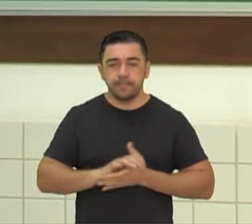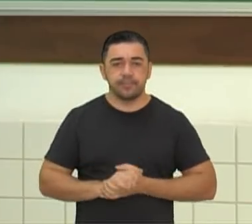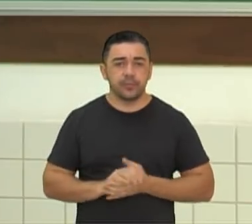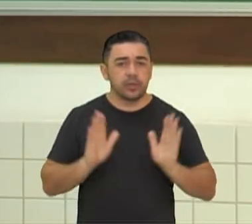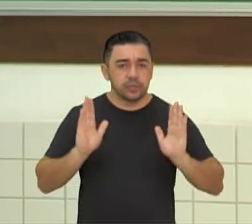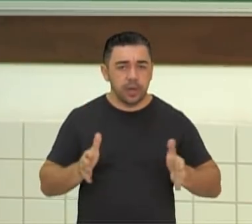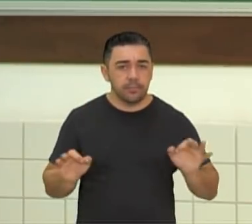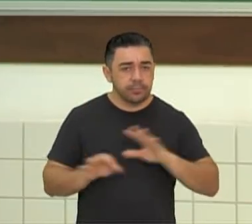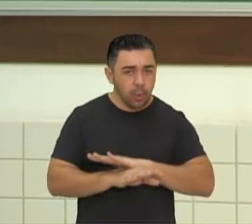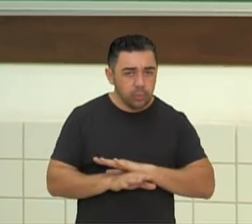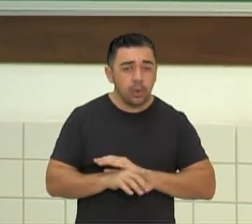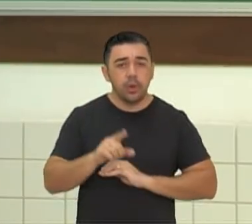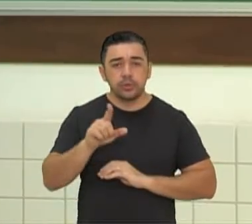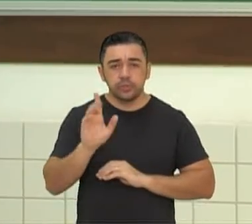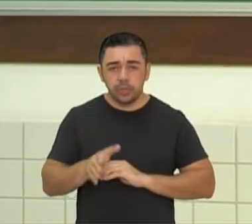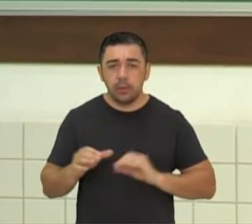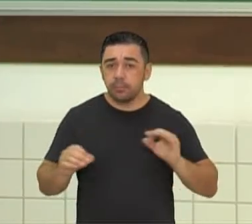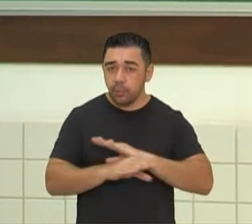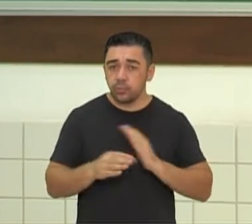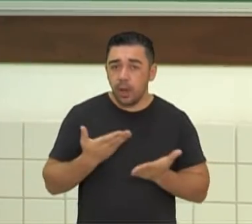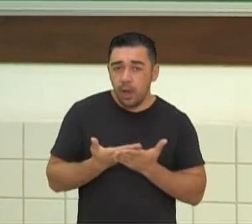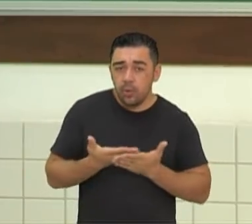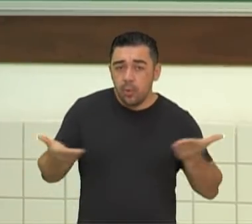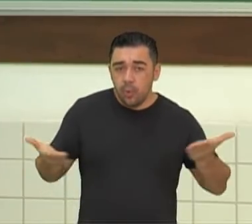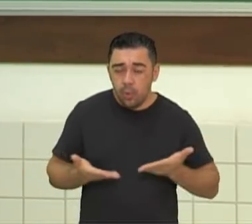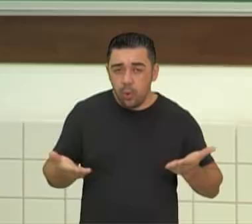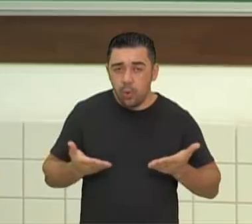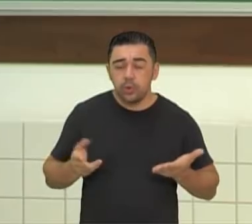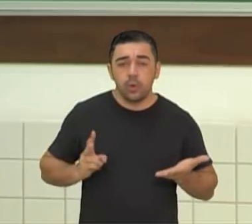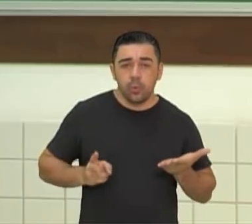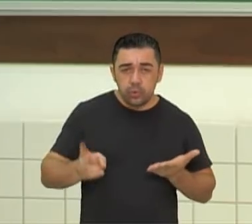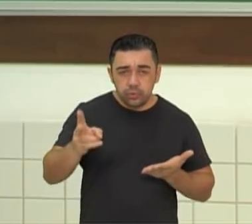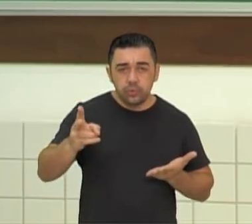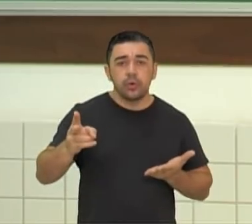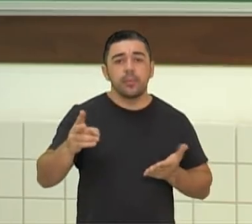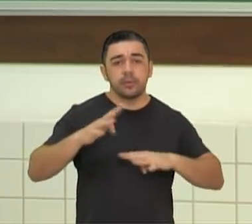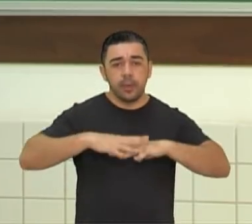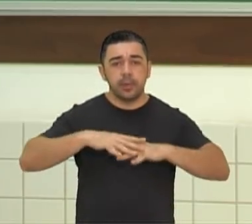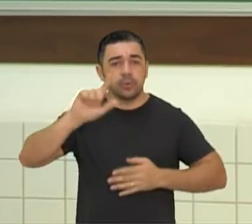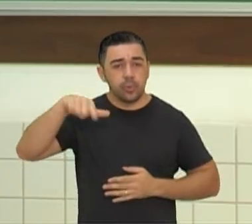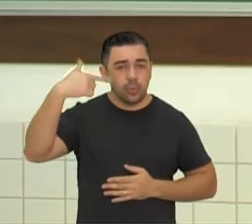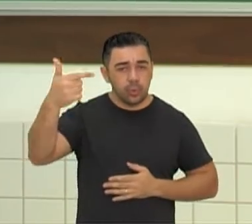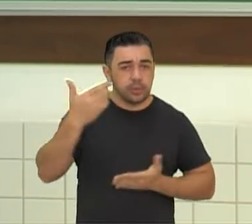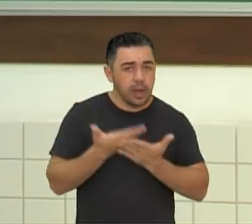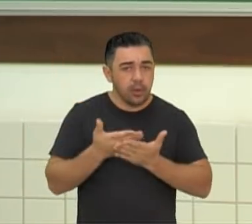Posto isso, nós concluímos aqui, certo? E nós continuamos aí com a matemática